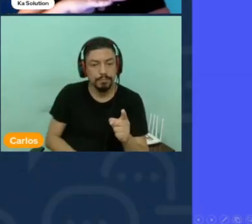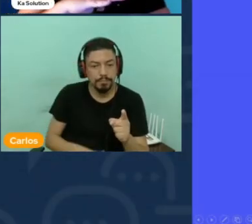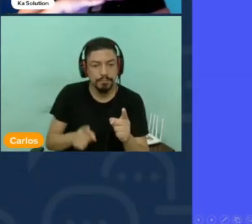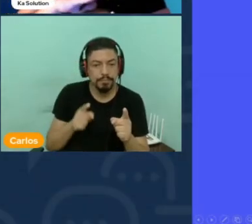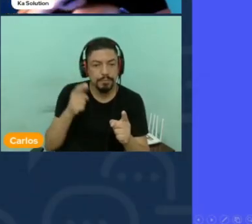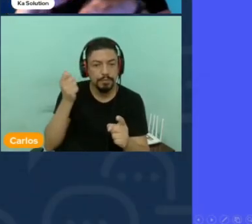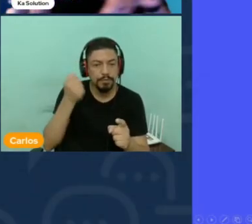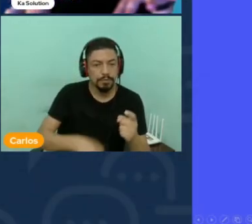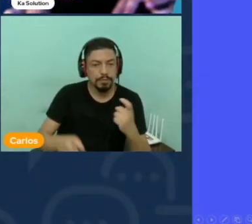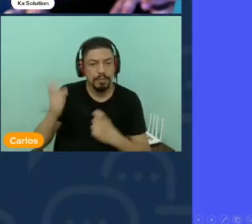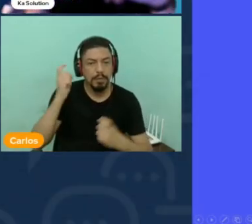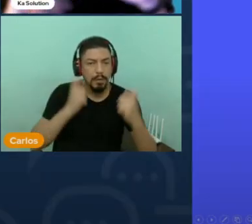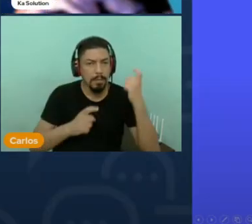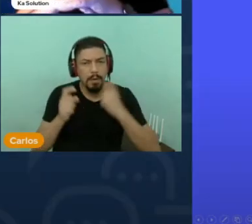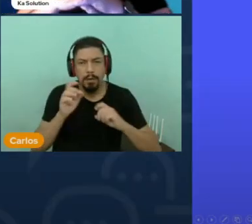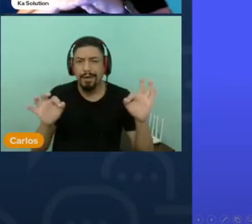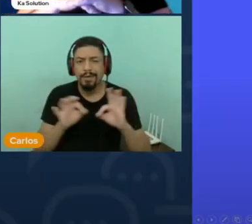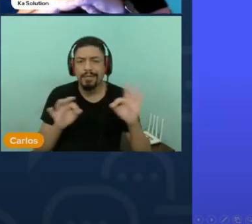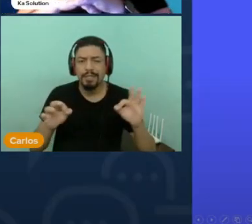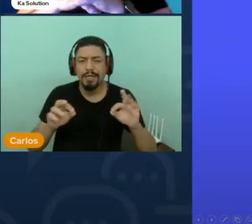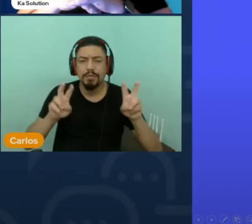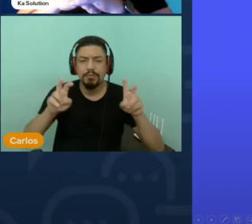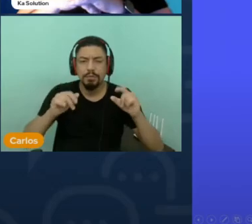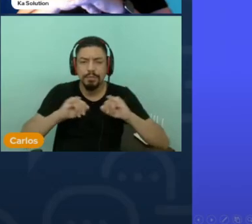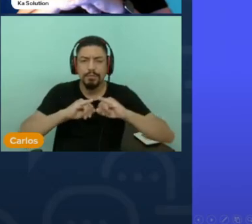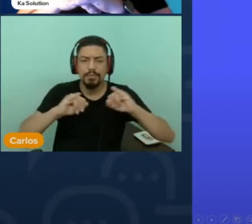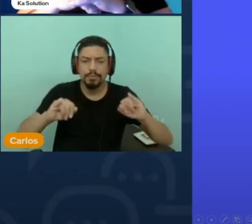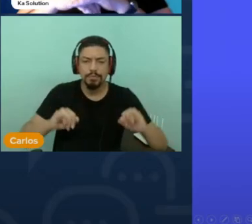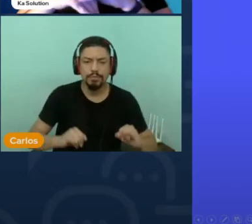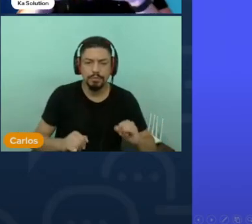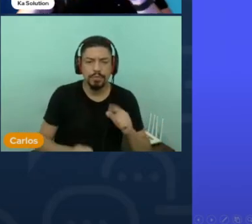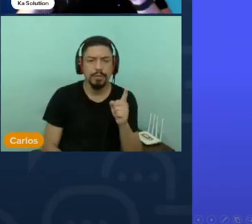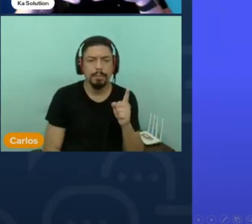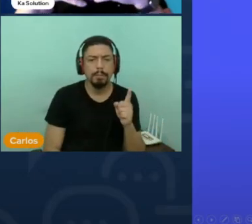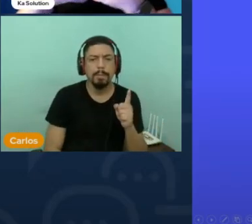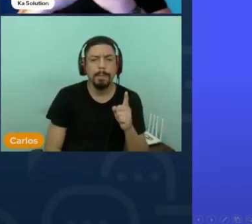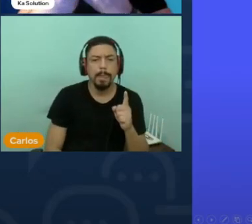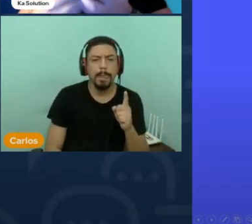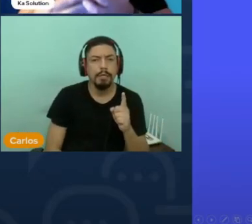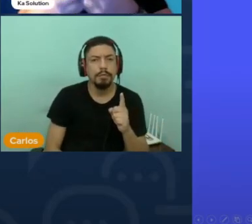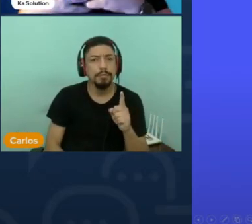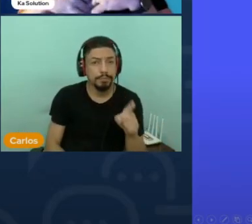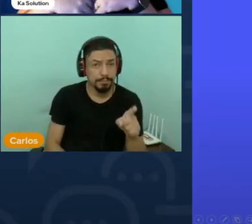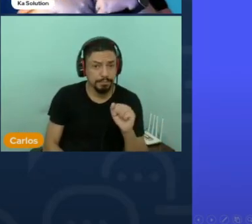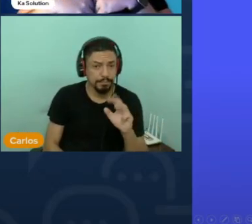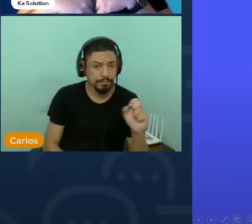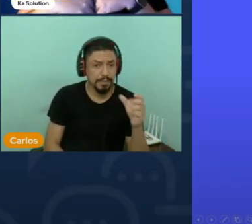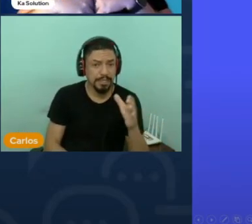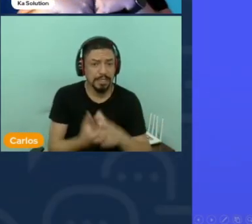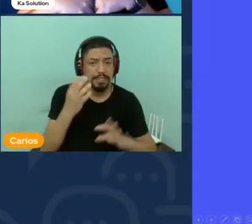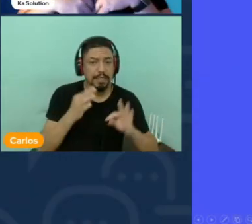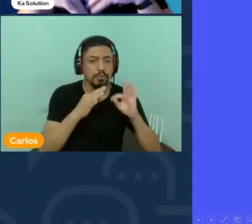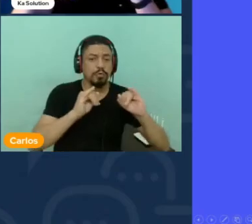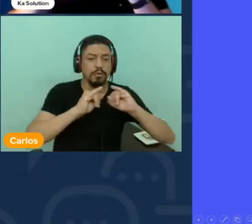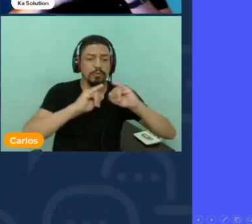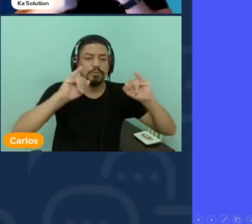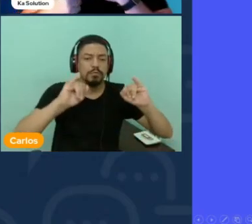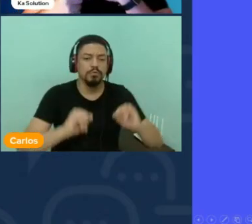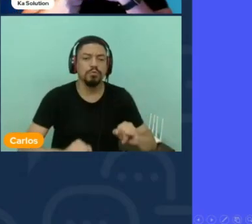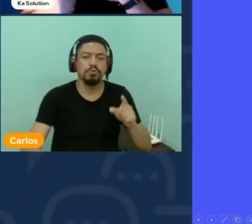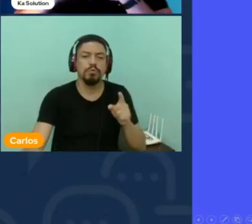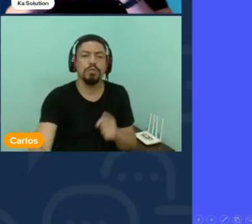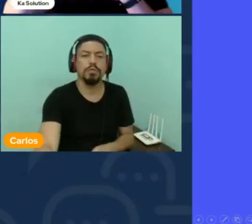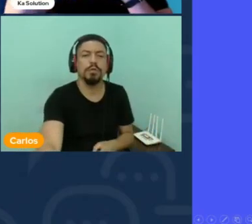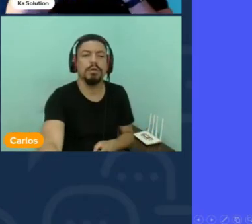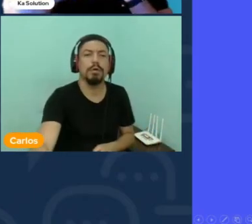me preocupar com nada da parte de infraestrutura. A AWS cria toda essa infraestrutura para mim. Eu me